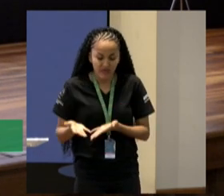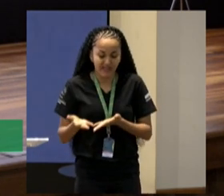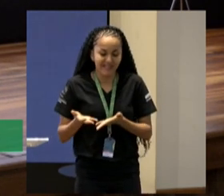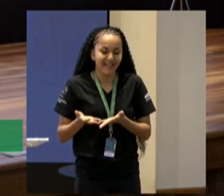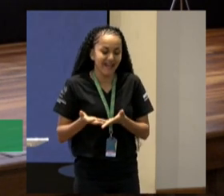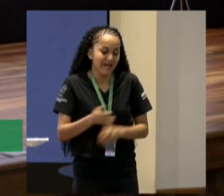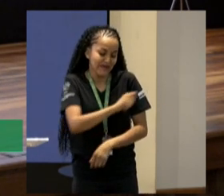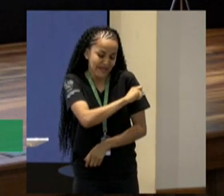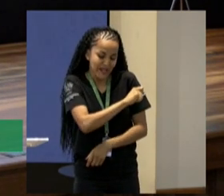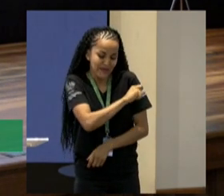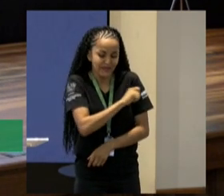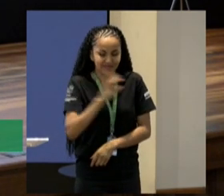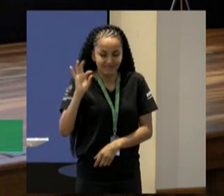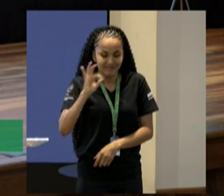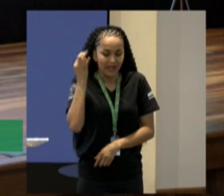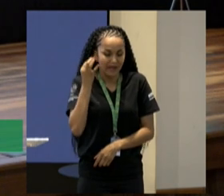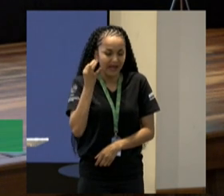futebol.